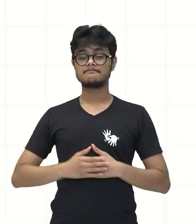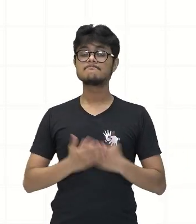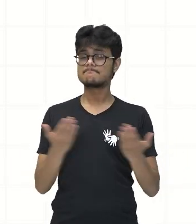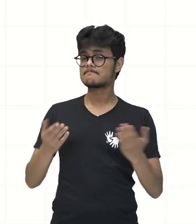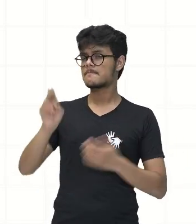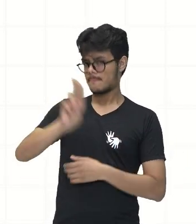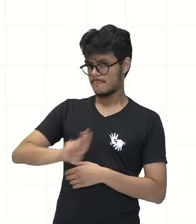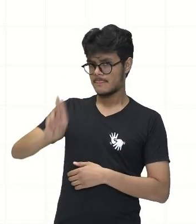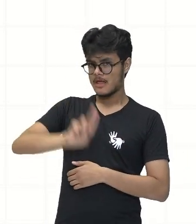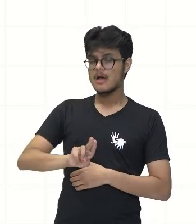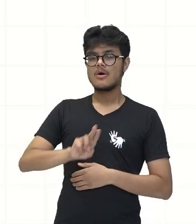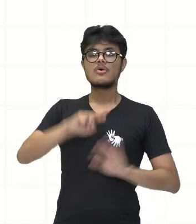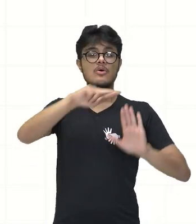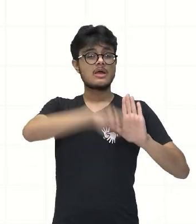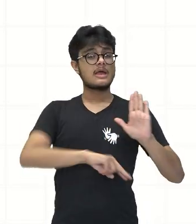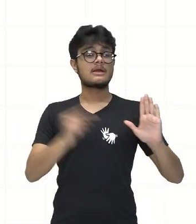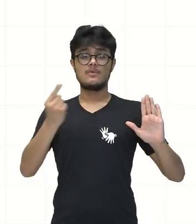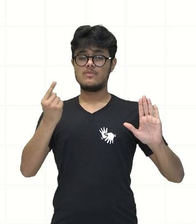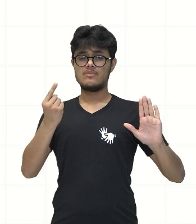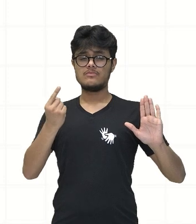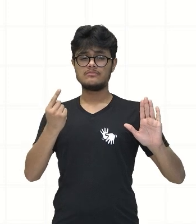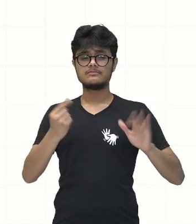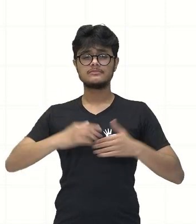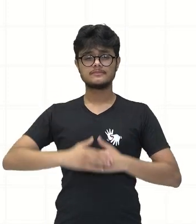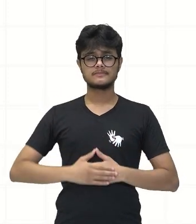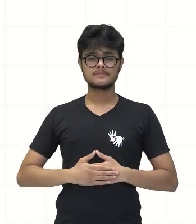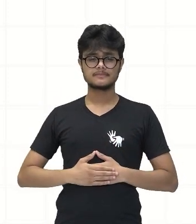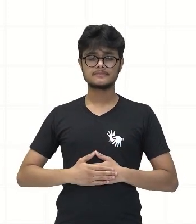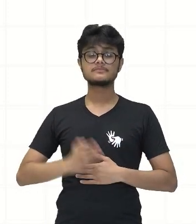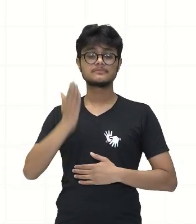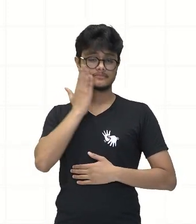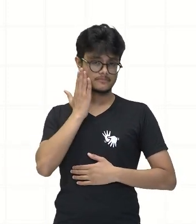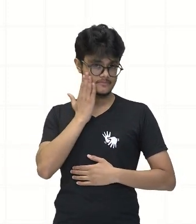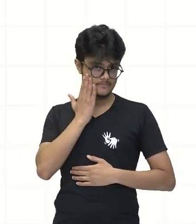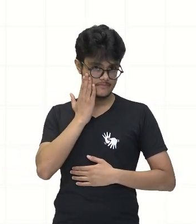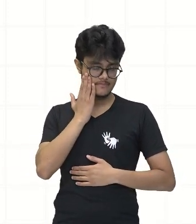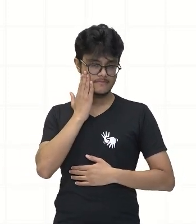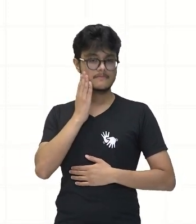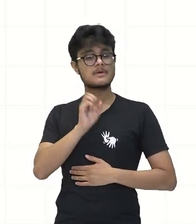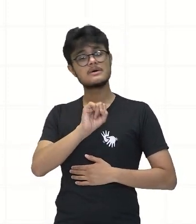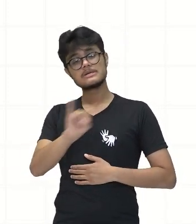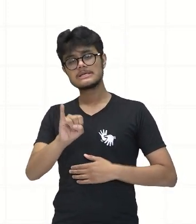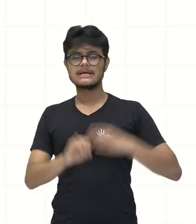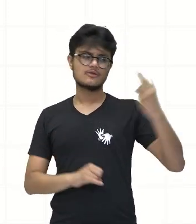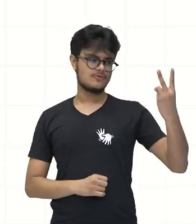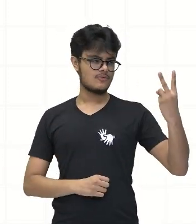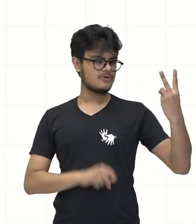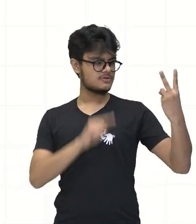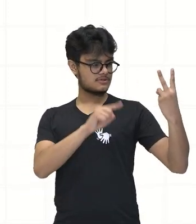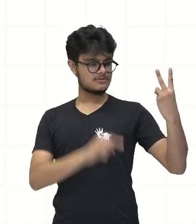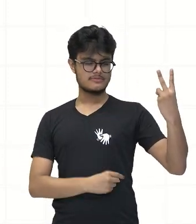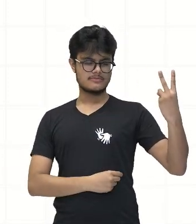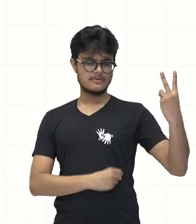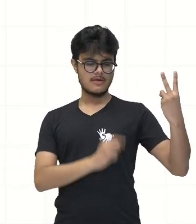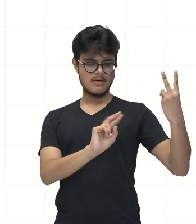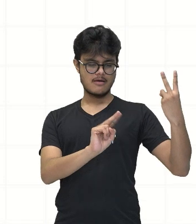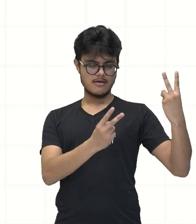aplicando a propriedade 1 no primeiro, aplicando a propriedade 1 aqui, ó, o que que nós vamos